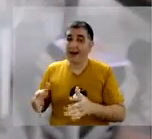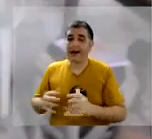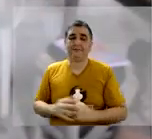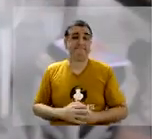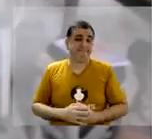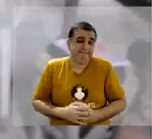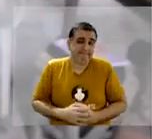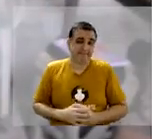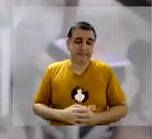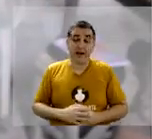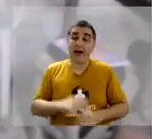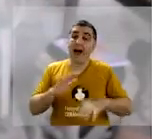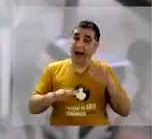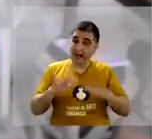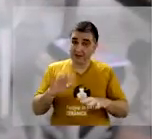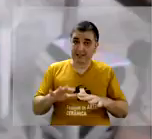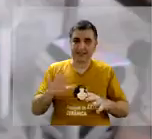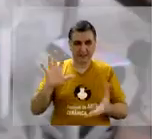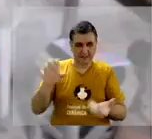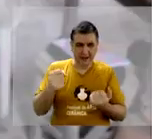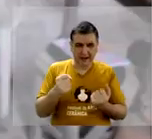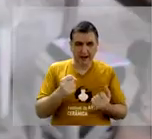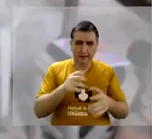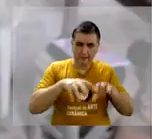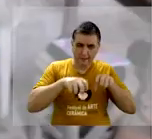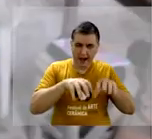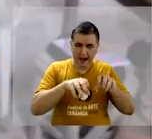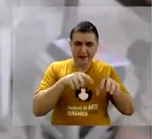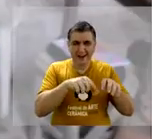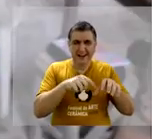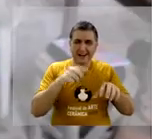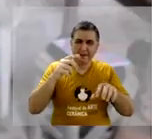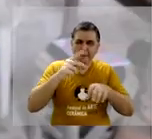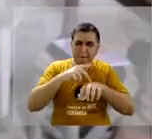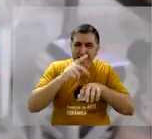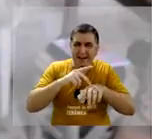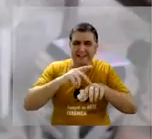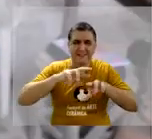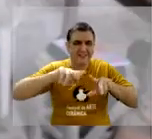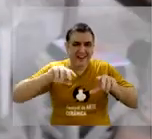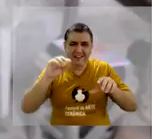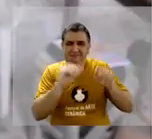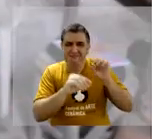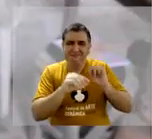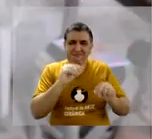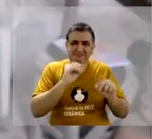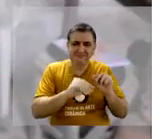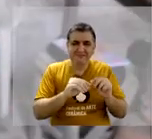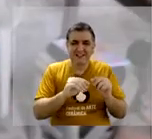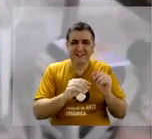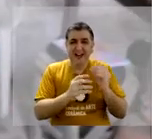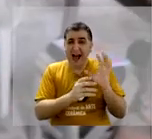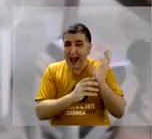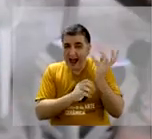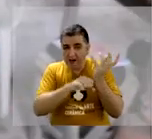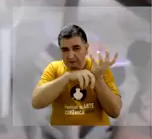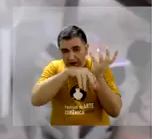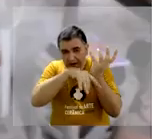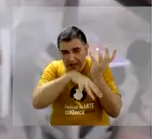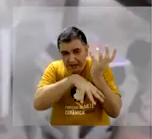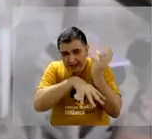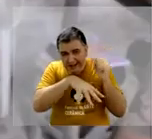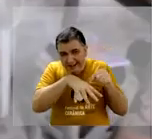Esse aqui, tem uns que você pega vem com muita pedra, aí você tem que limpar, né? Outros você já pega que vem bem com